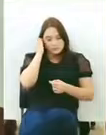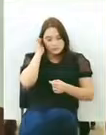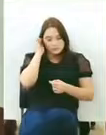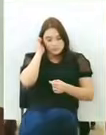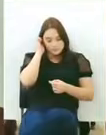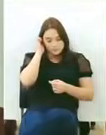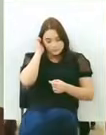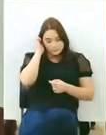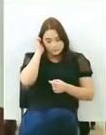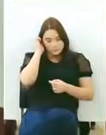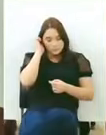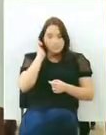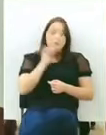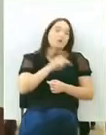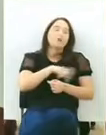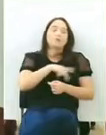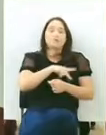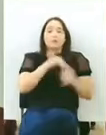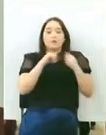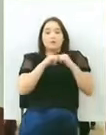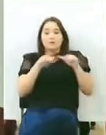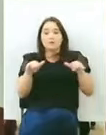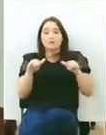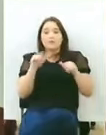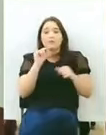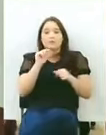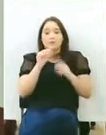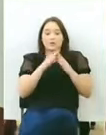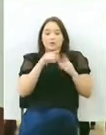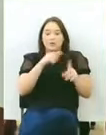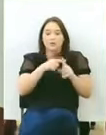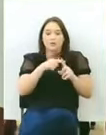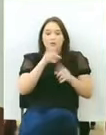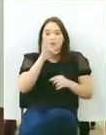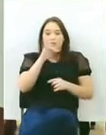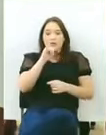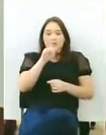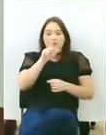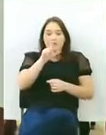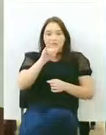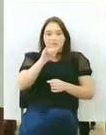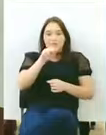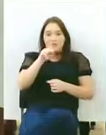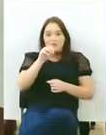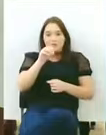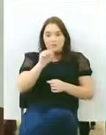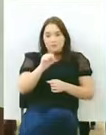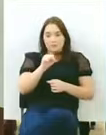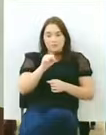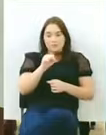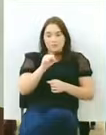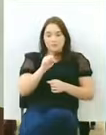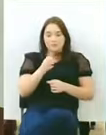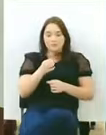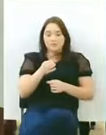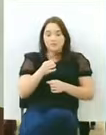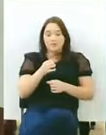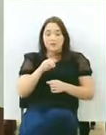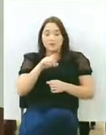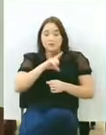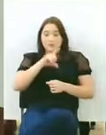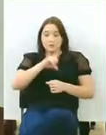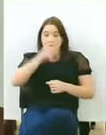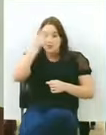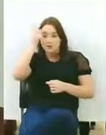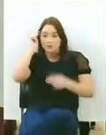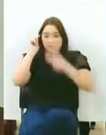Então, Paulo avisa a igreja em Filipos, capítulo 2, versículo 3 e versículo 4,